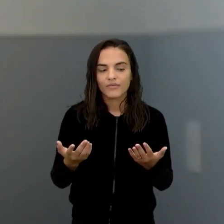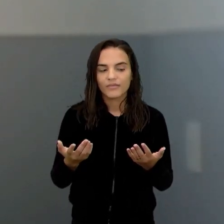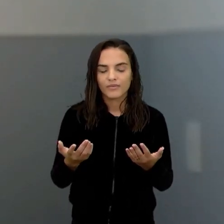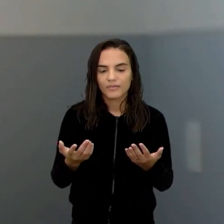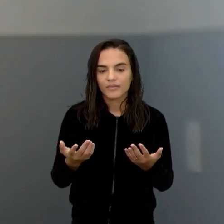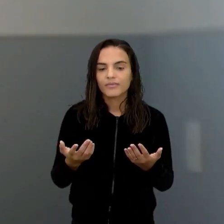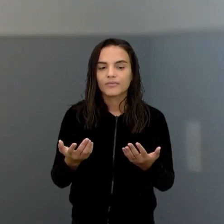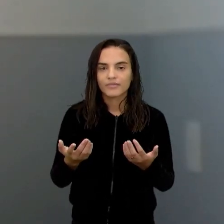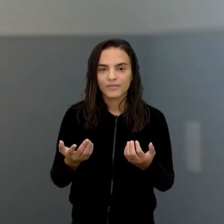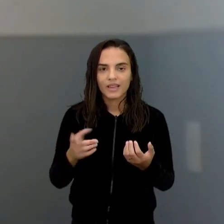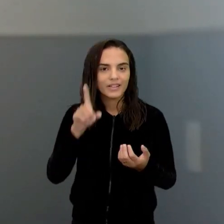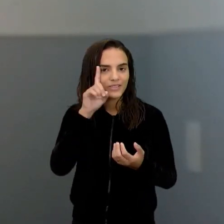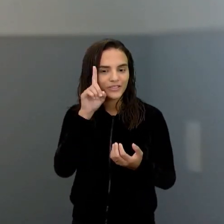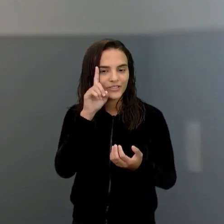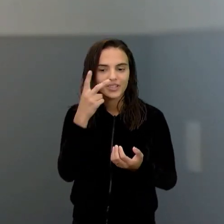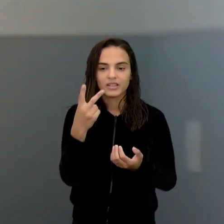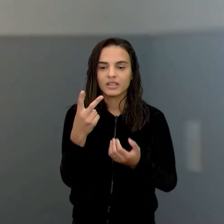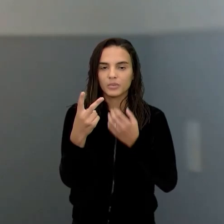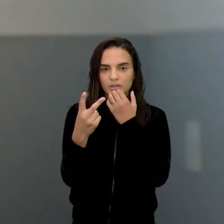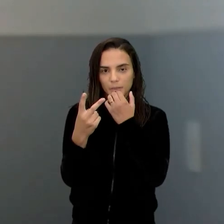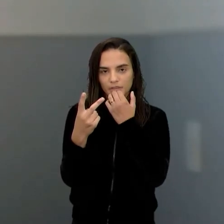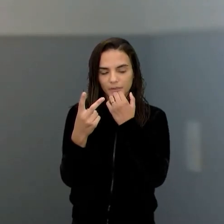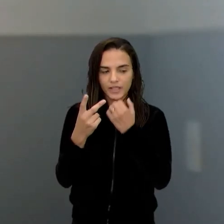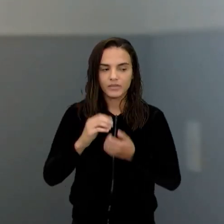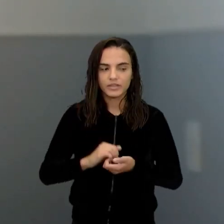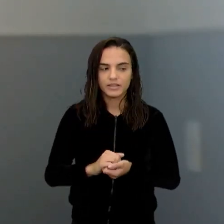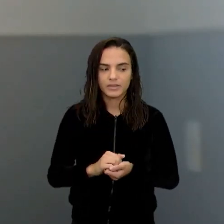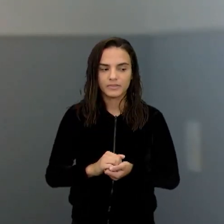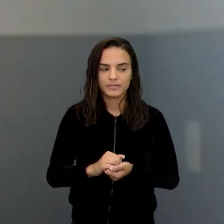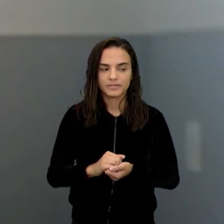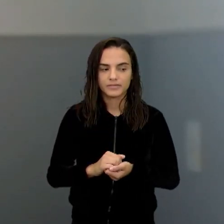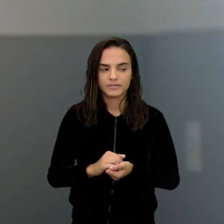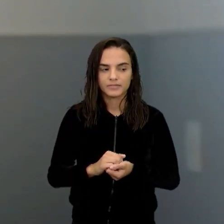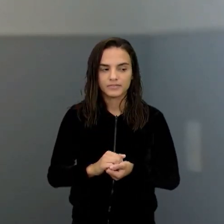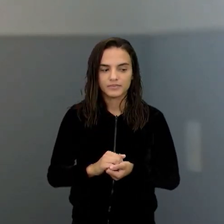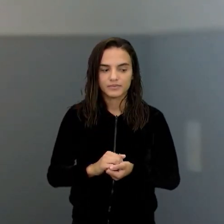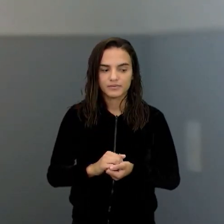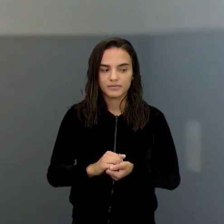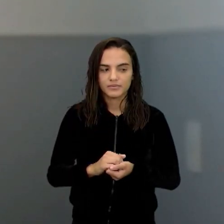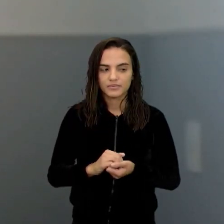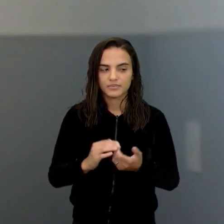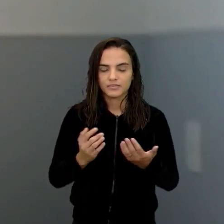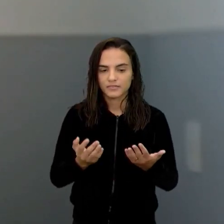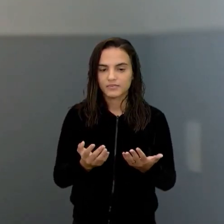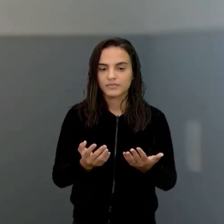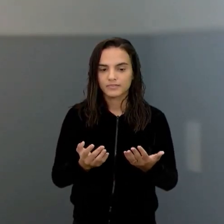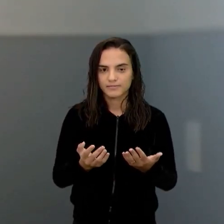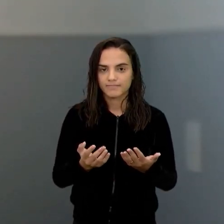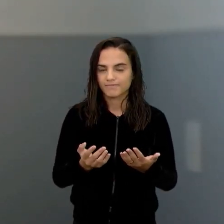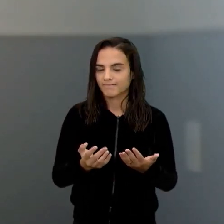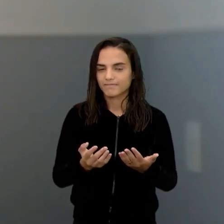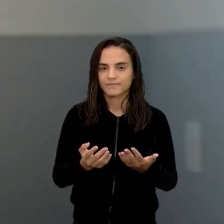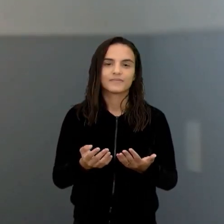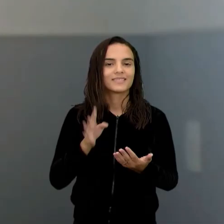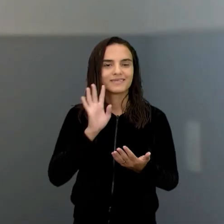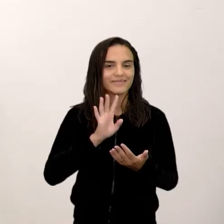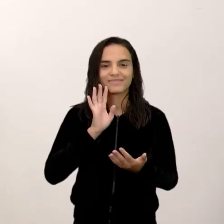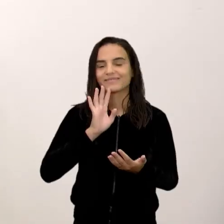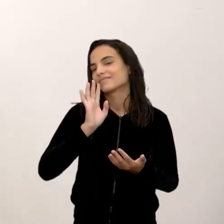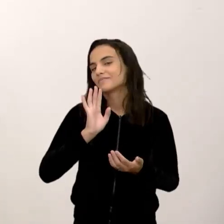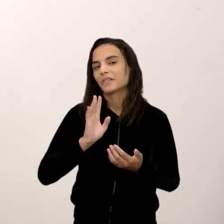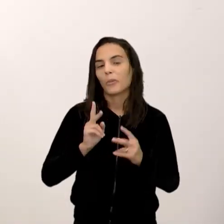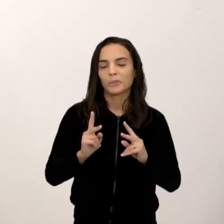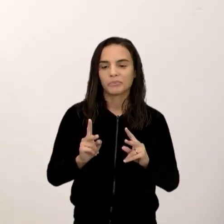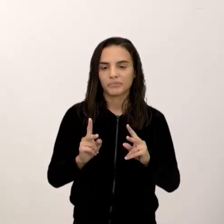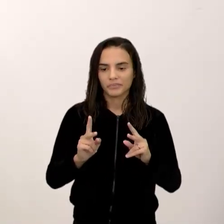Gerais. Gladiadores. Gladiadores, desculpa. É um time de Curitiba. Legal. Então,